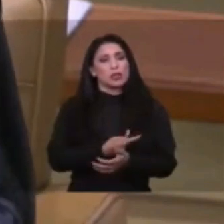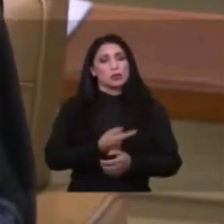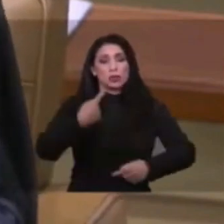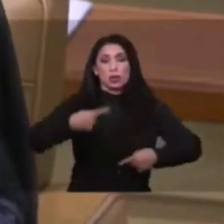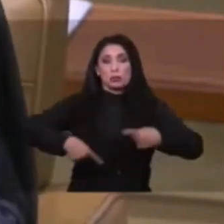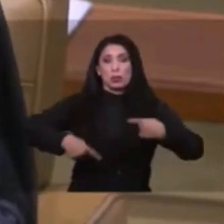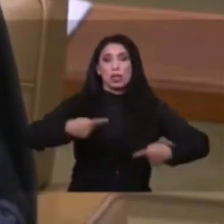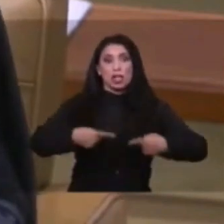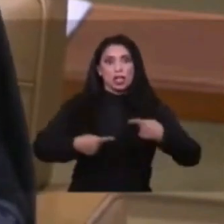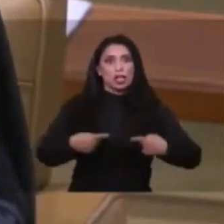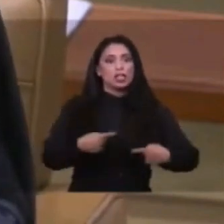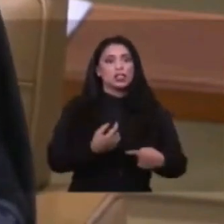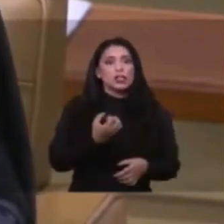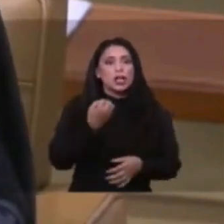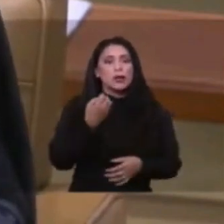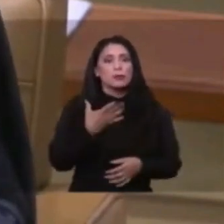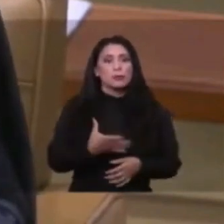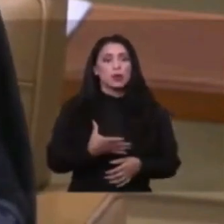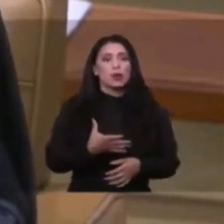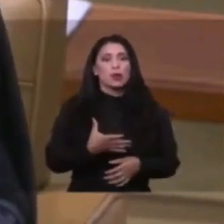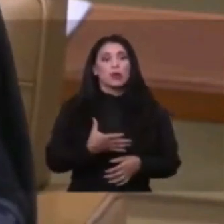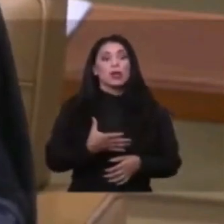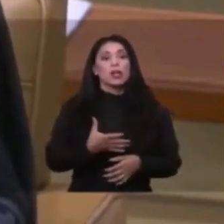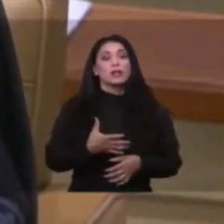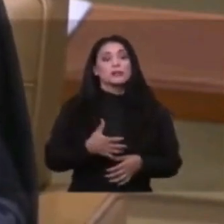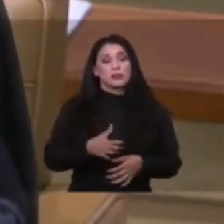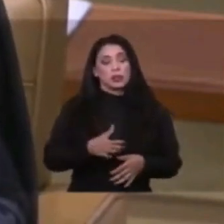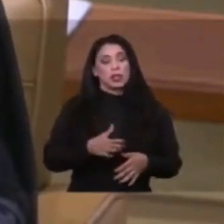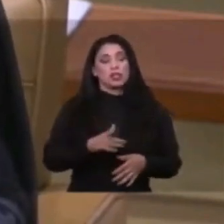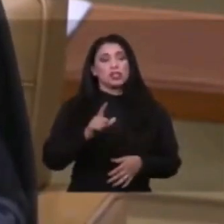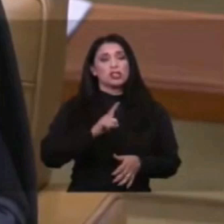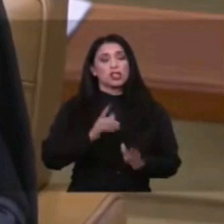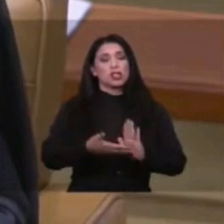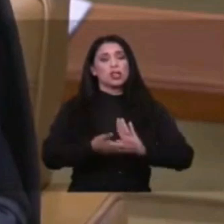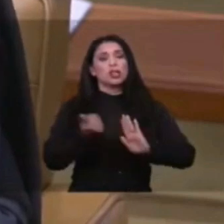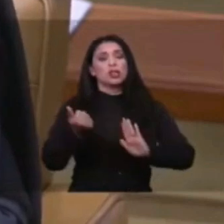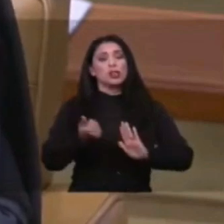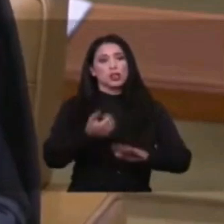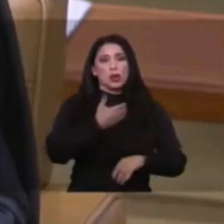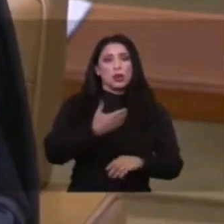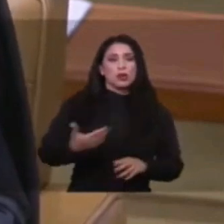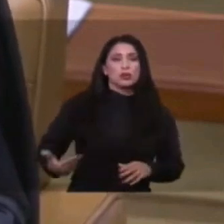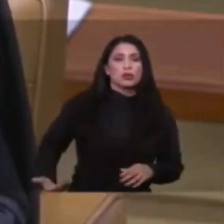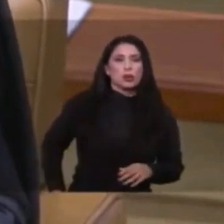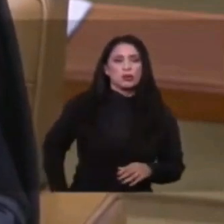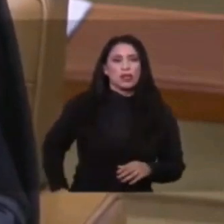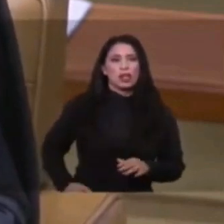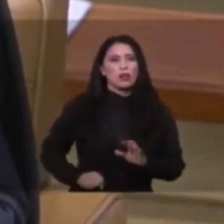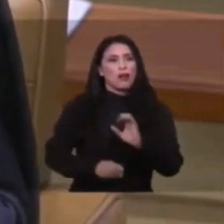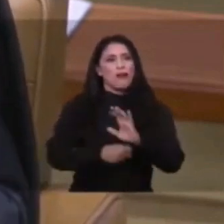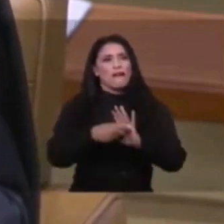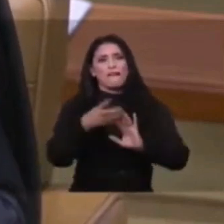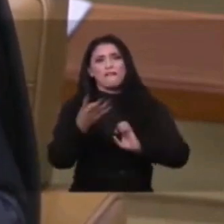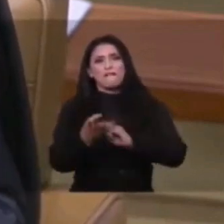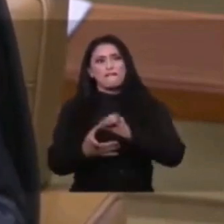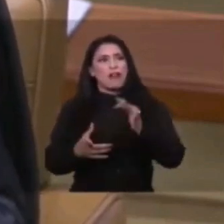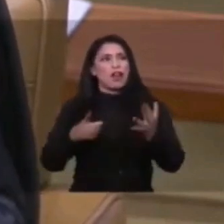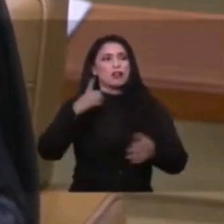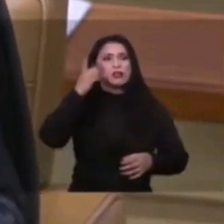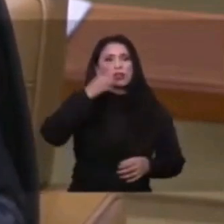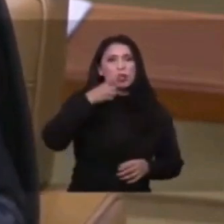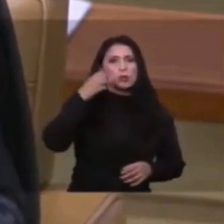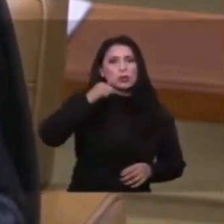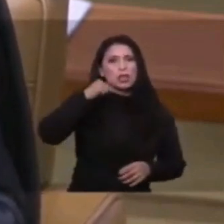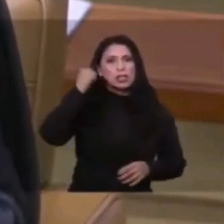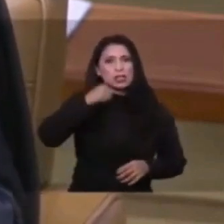política, afastou do cenário institucional a ameaça a inúmeros agentes públicos representados por tantos